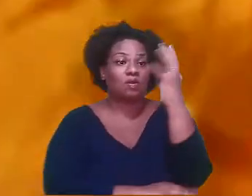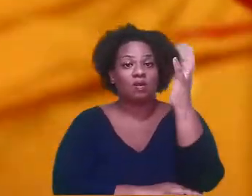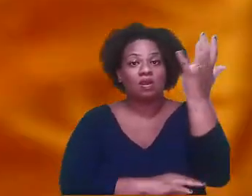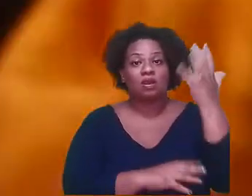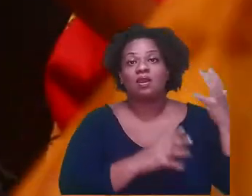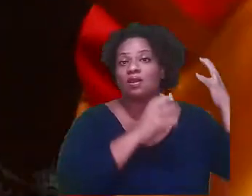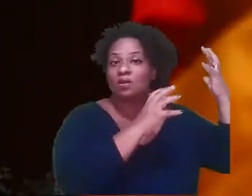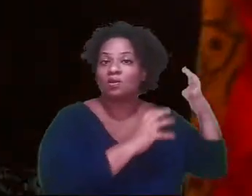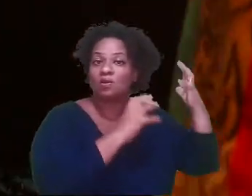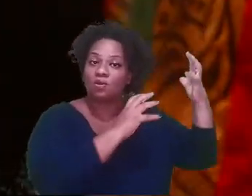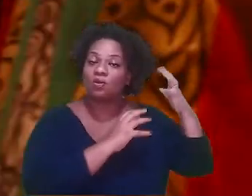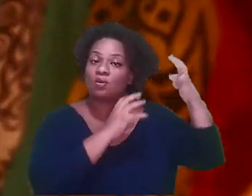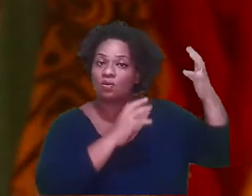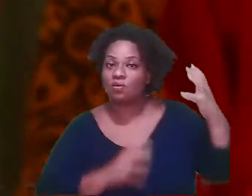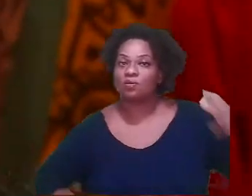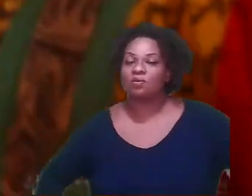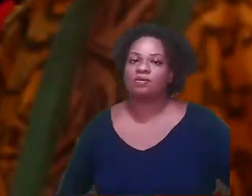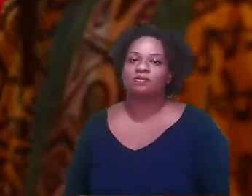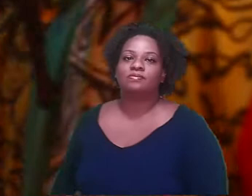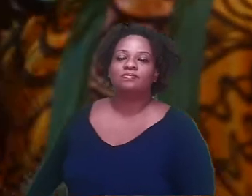santo. Coqueiro é de coco santo.